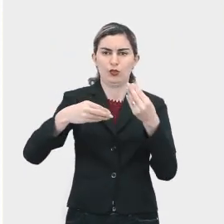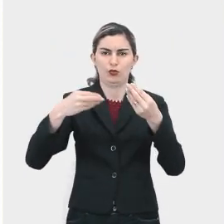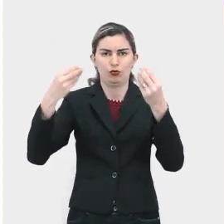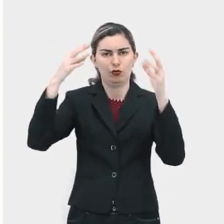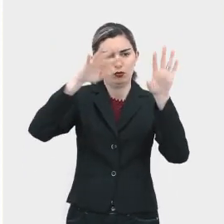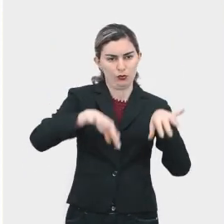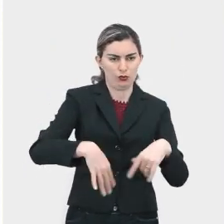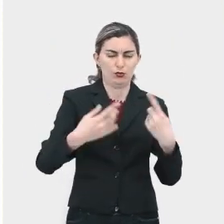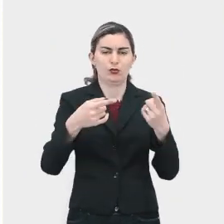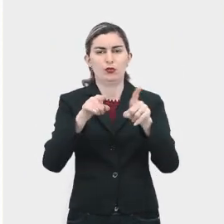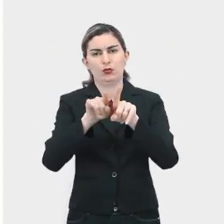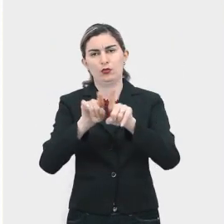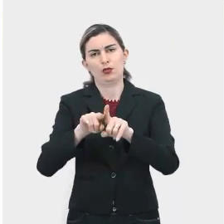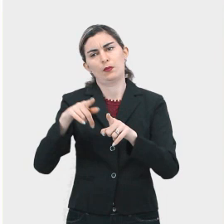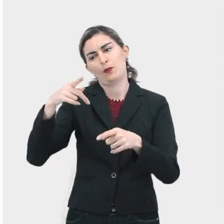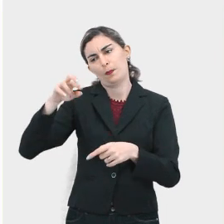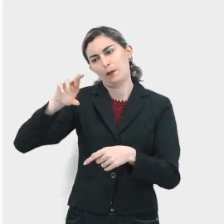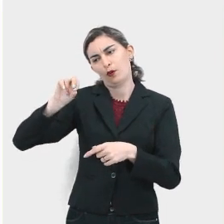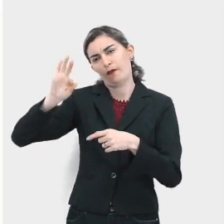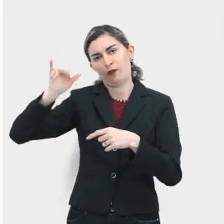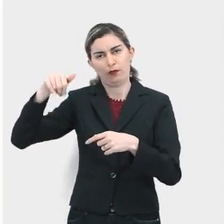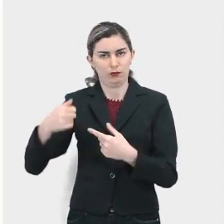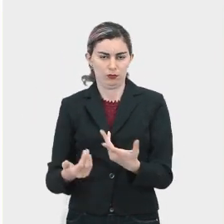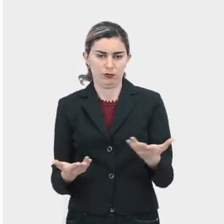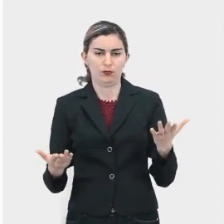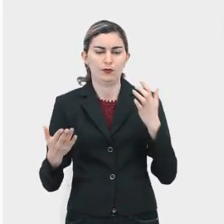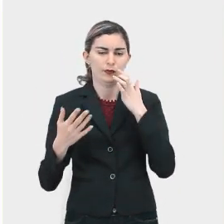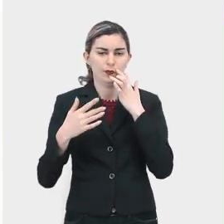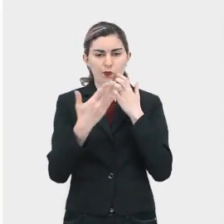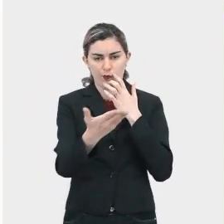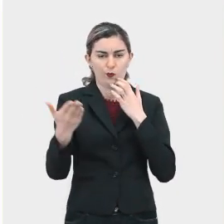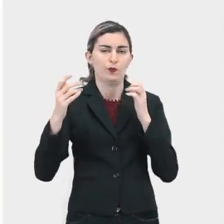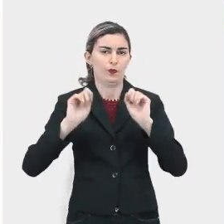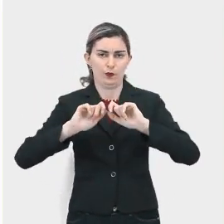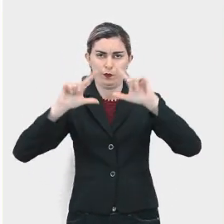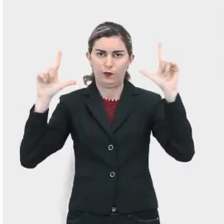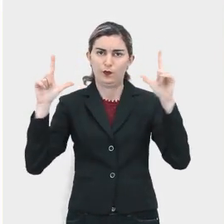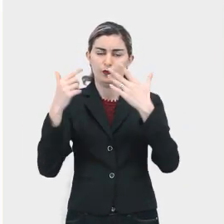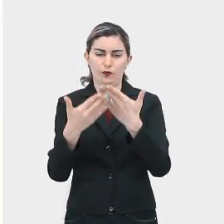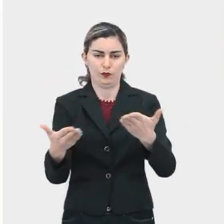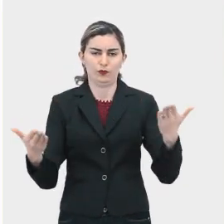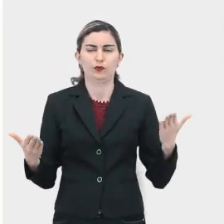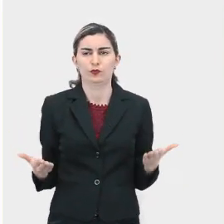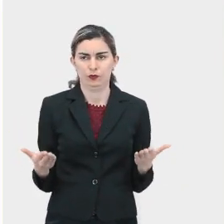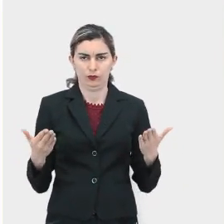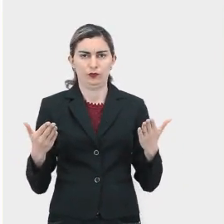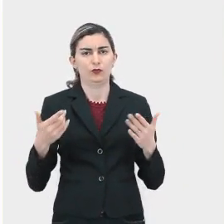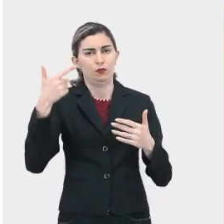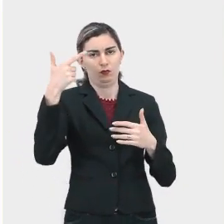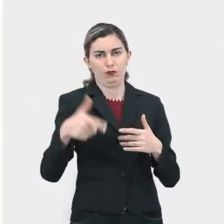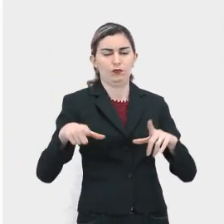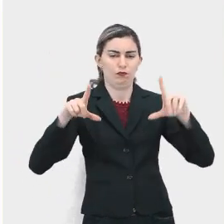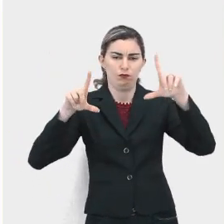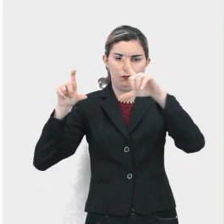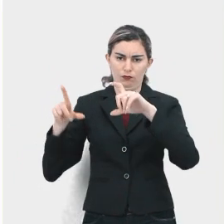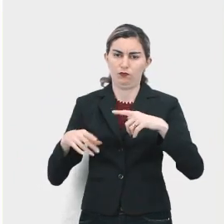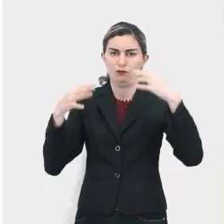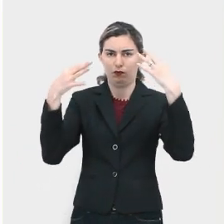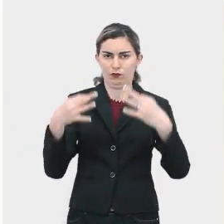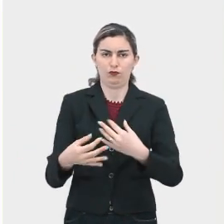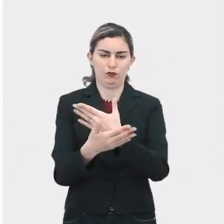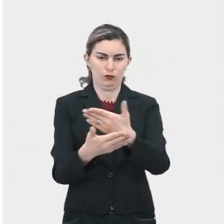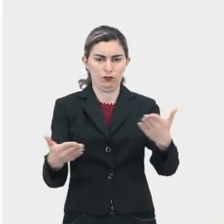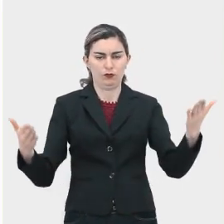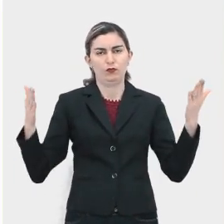se mistura o profano. E aí na tela aparece para vocês mais uma imagem justamente desse baile do